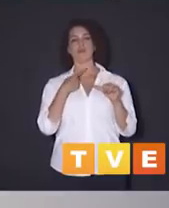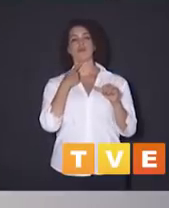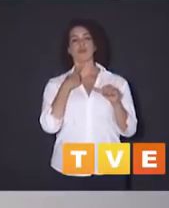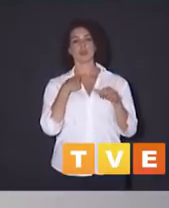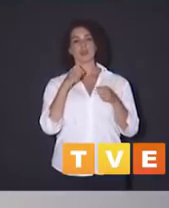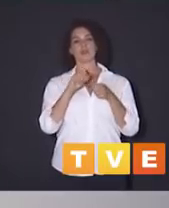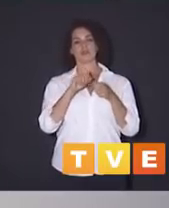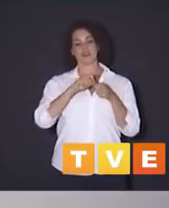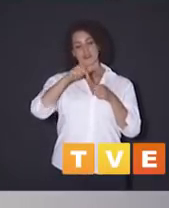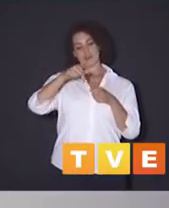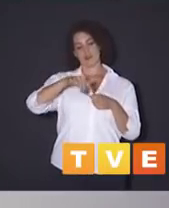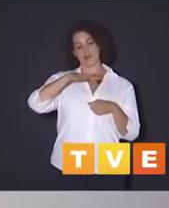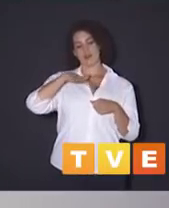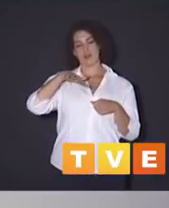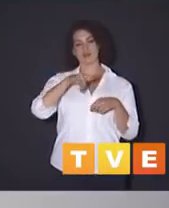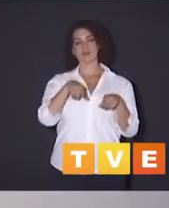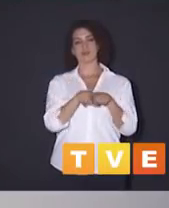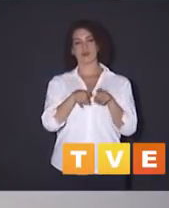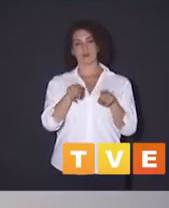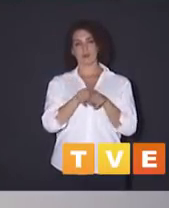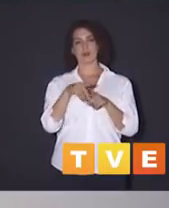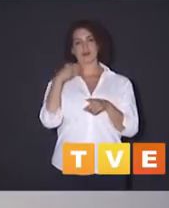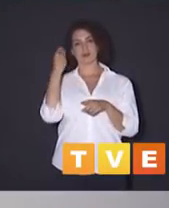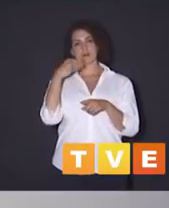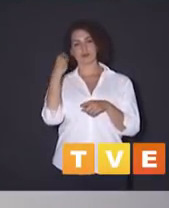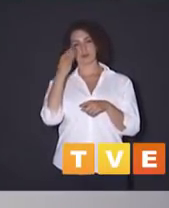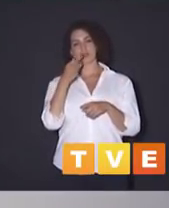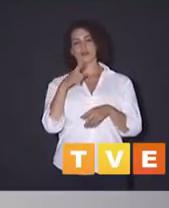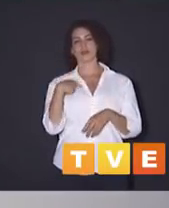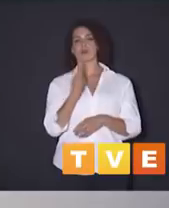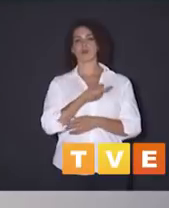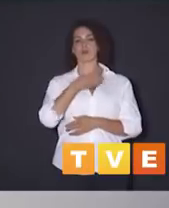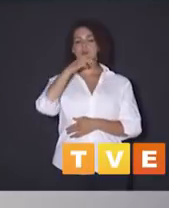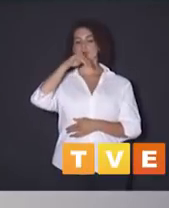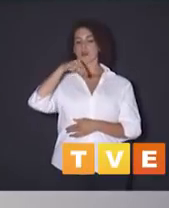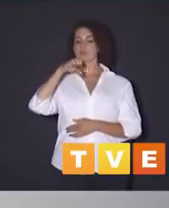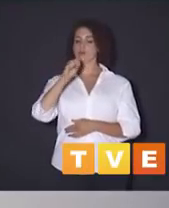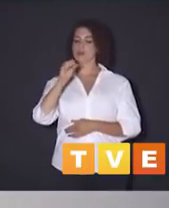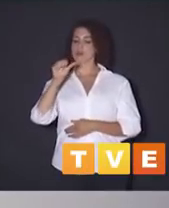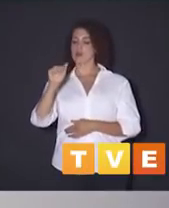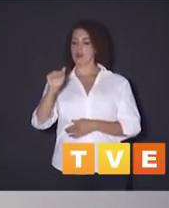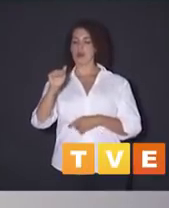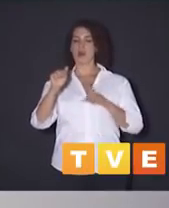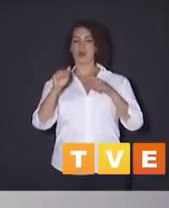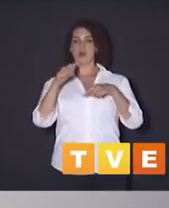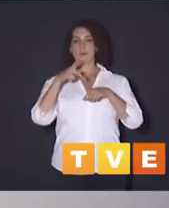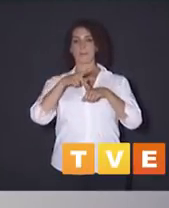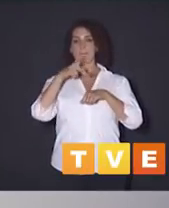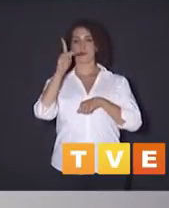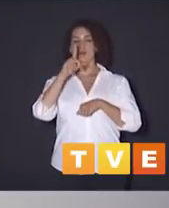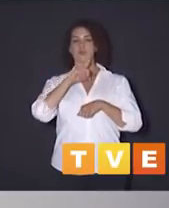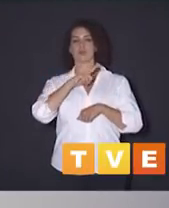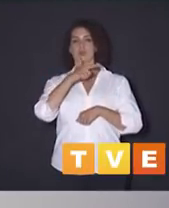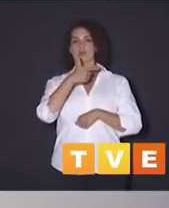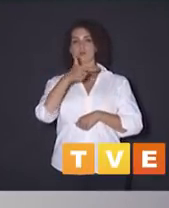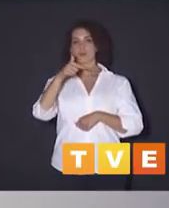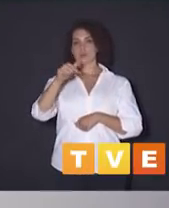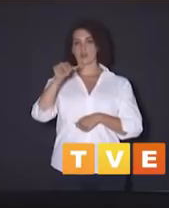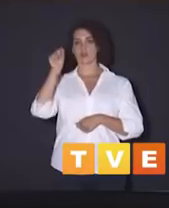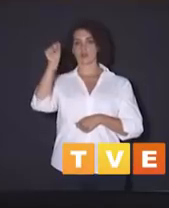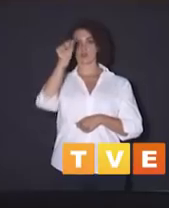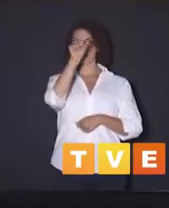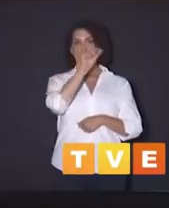nesse território essa experiência o nosso emsa é uma especialização hoje com 27 território identidade da bahia